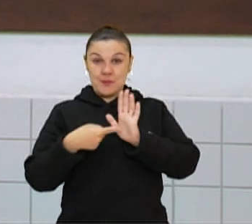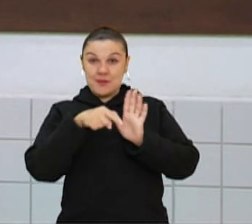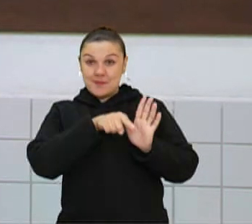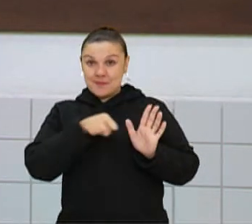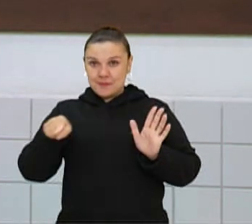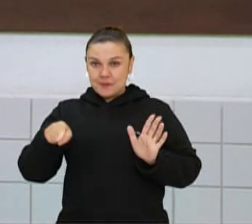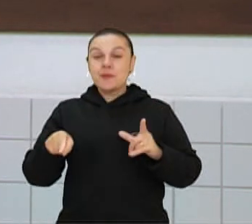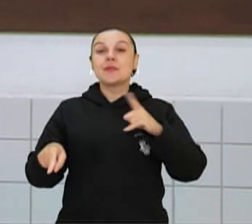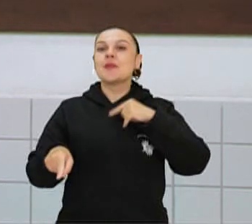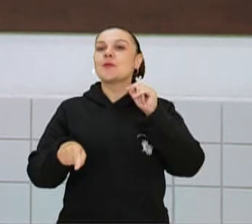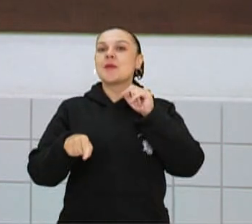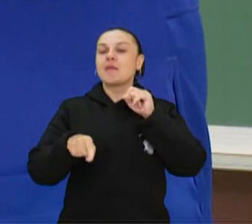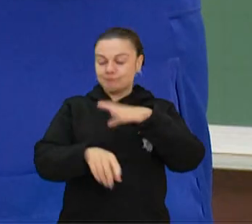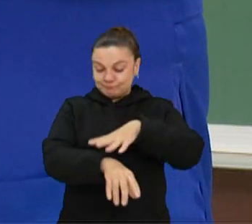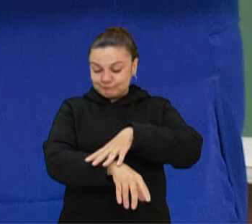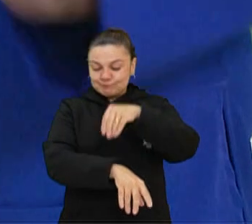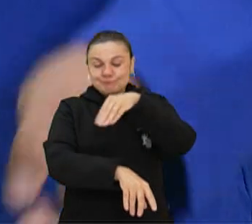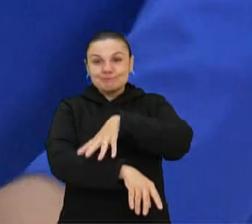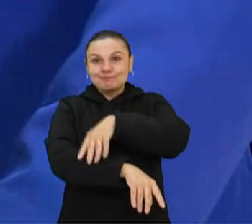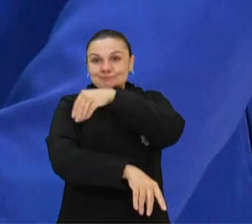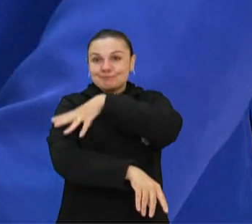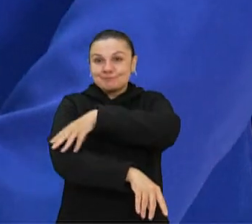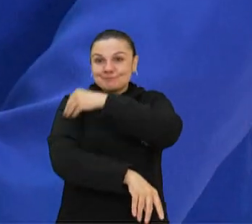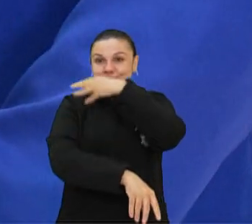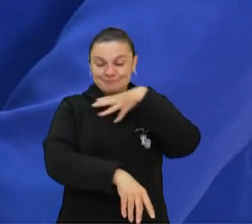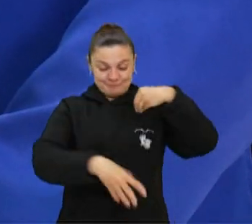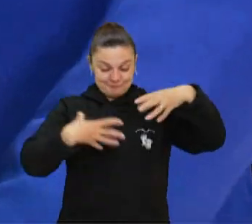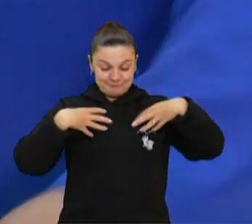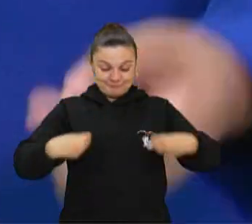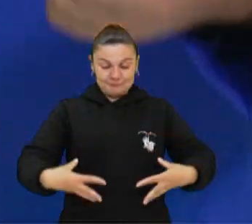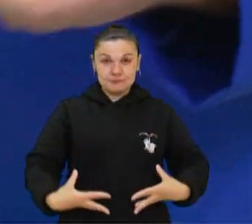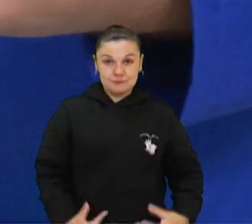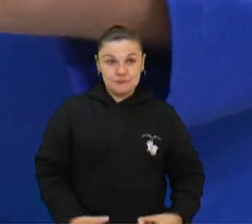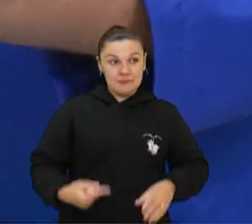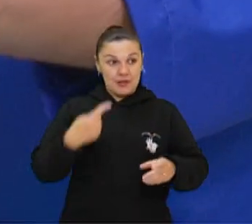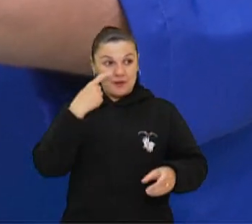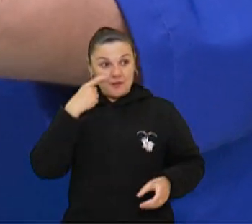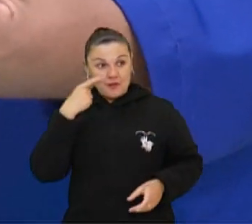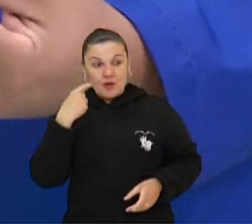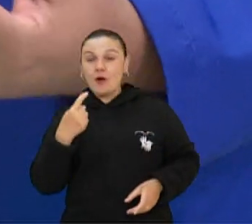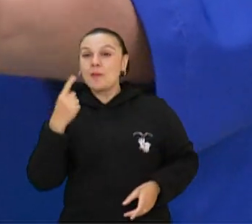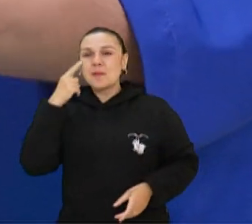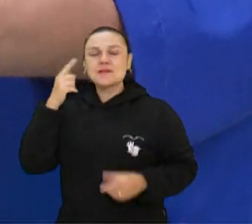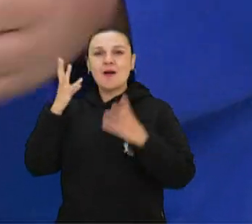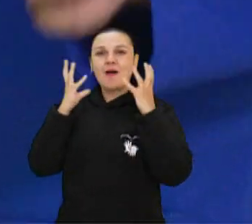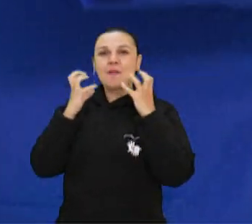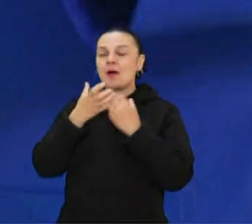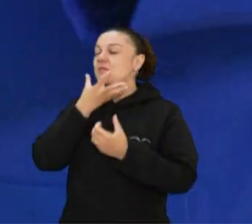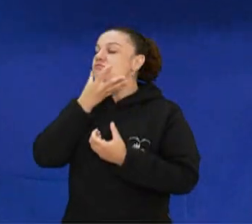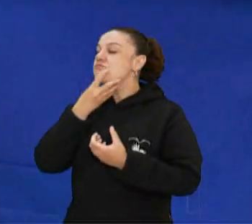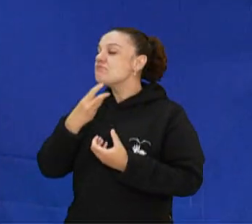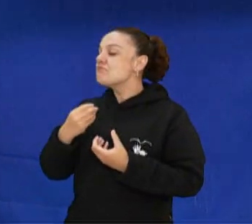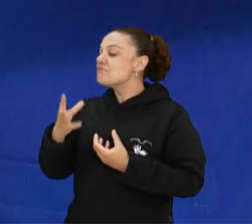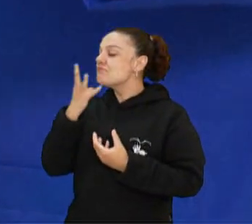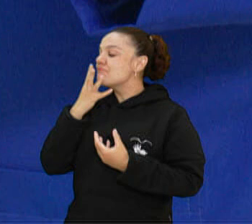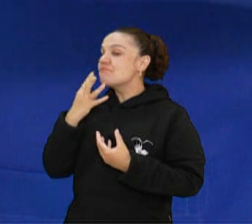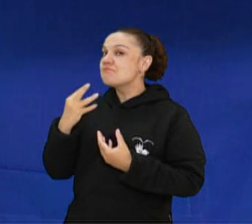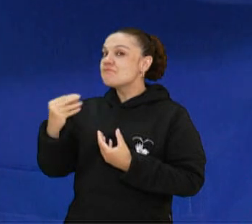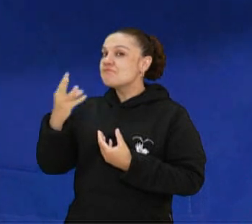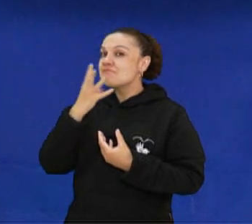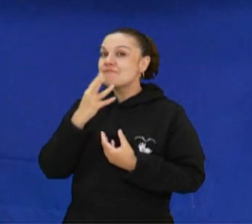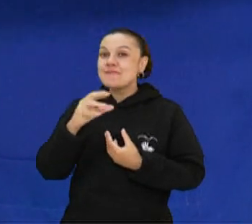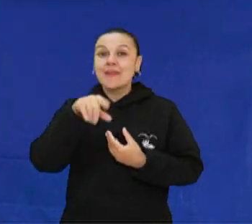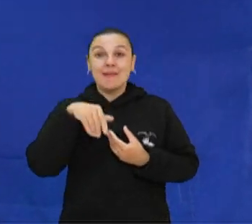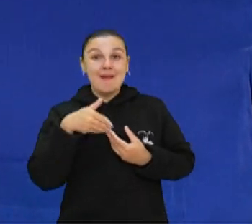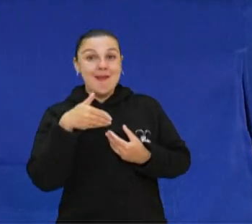vocês? Presença de pelos, tá? Então, quando eu estou mostrando aqui, ó, até a gente consegue observar pela barba dele, essa presença